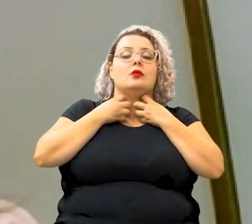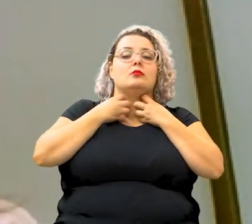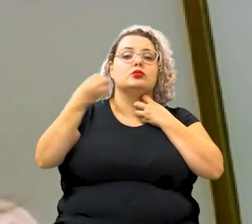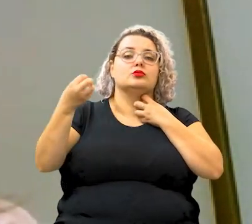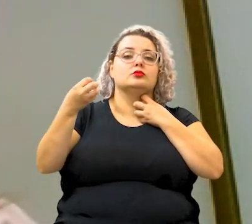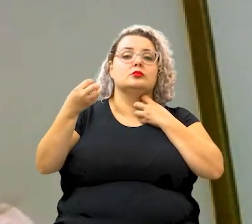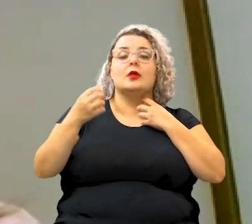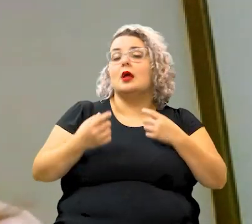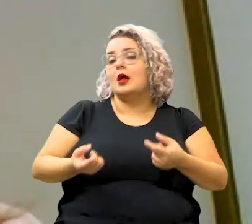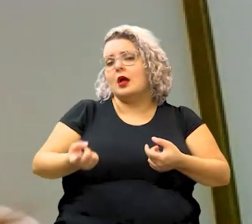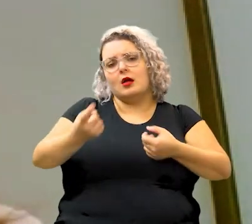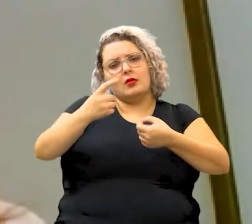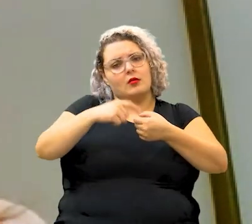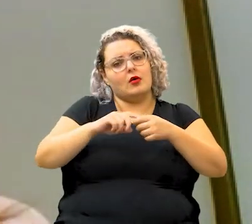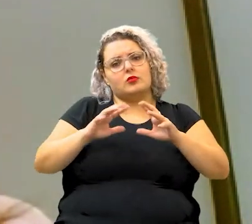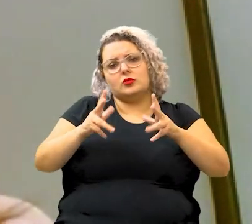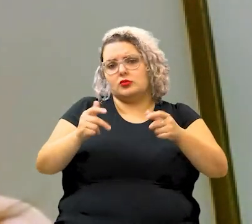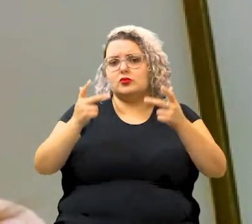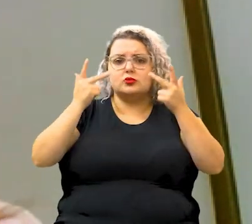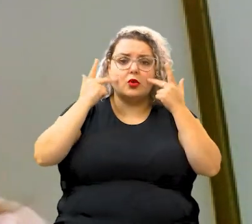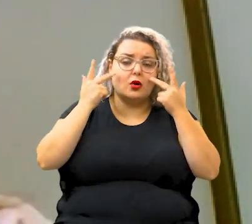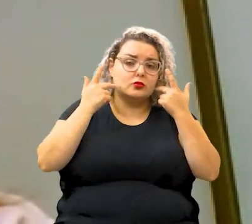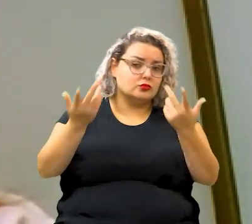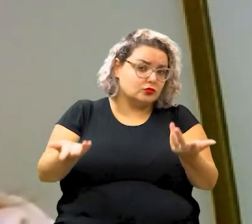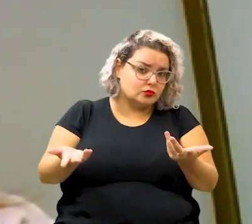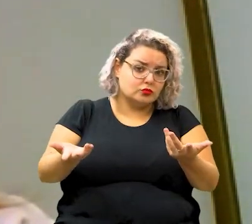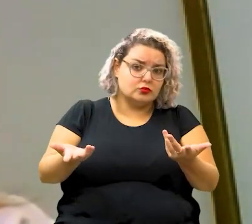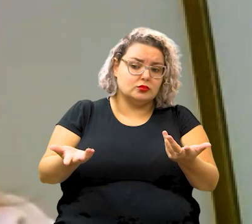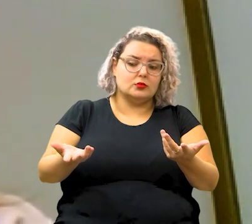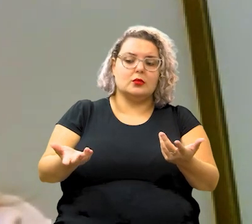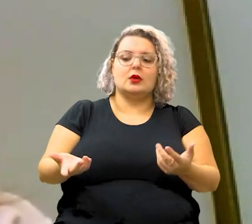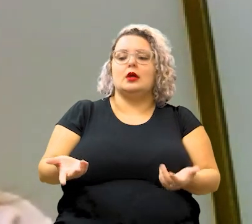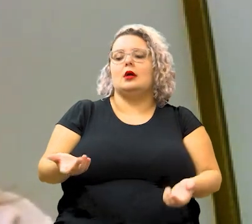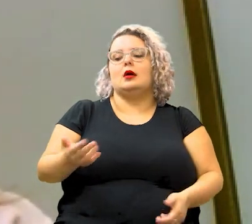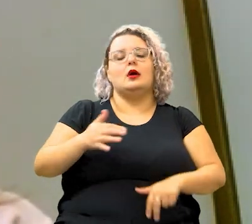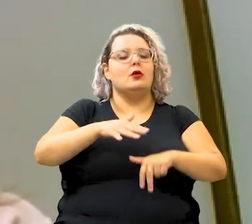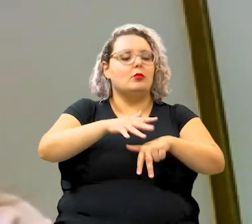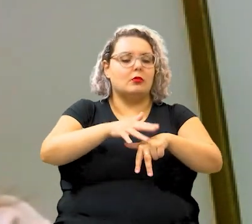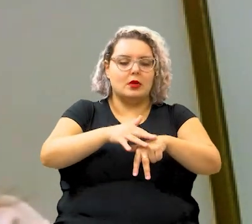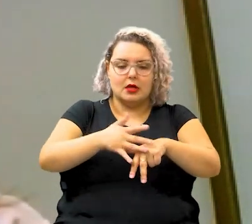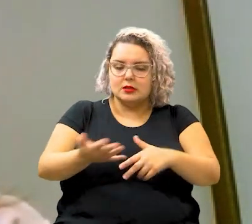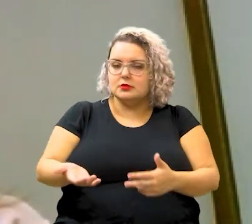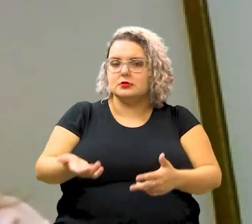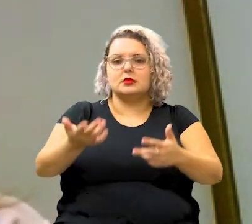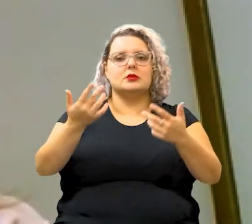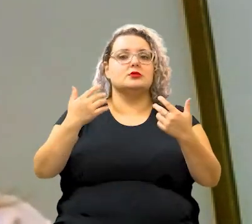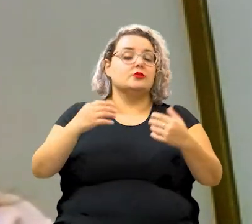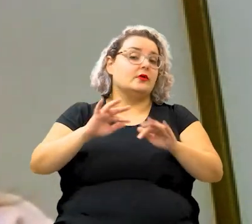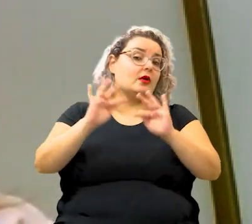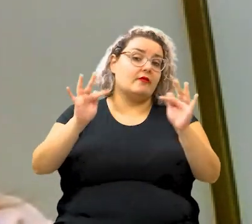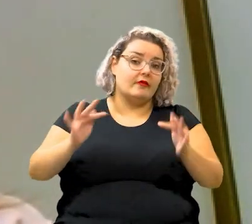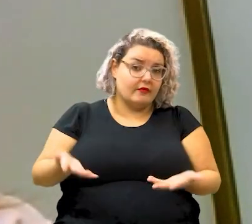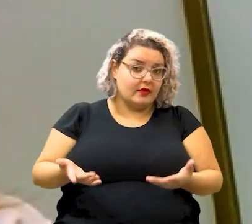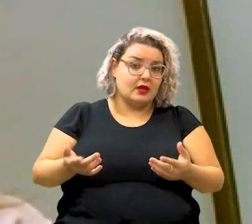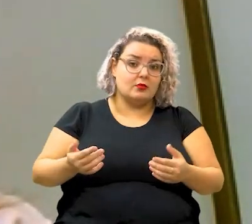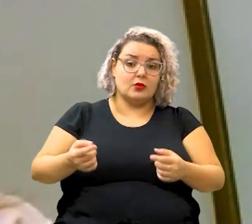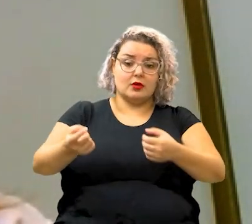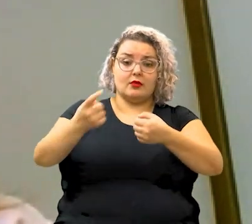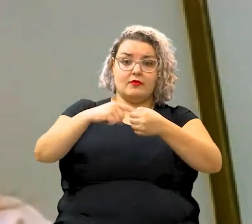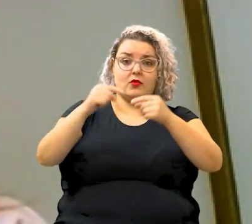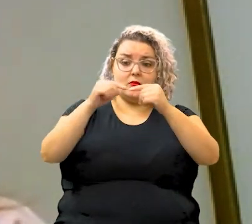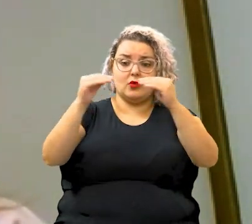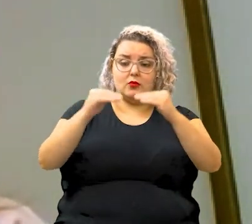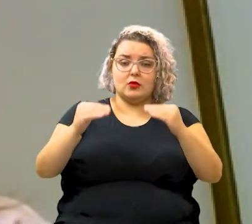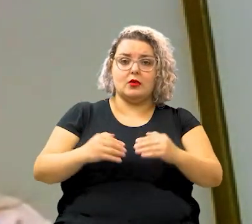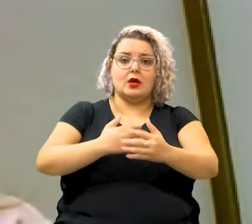que está com problema, volta tudo a funcionar normal, e o cálcio volta a valor normal, o fósforo também. Muitas vezes o paciente estava